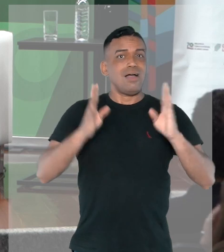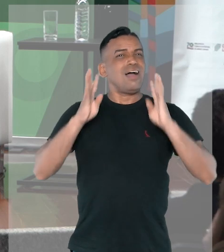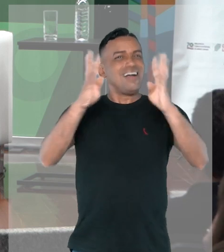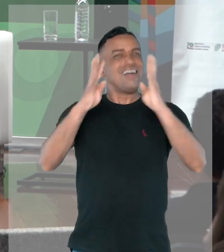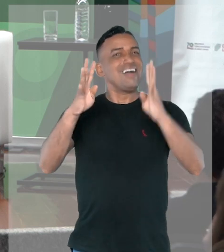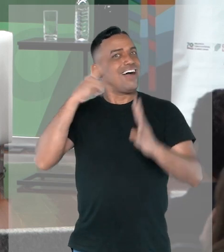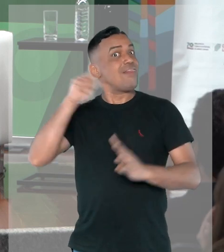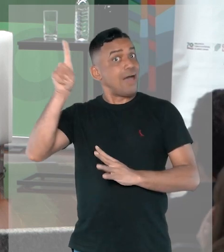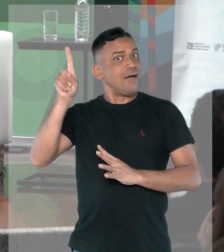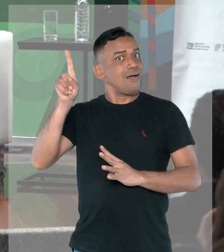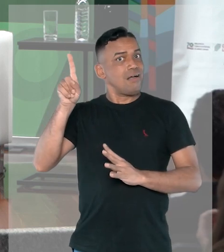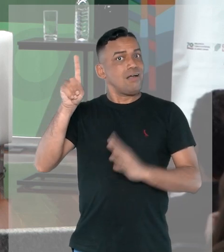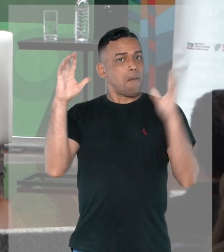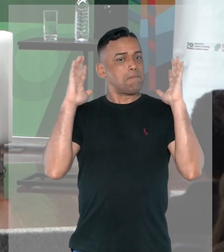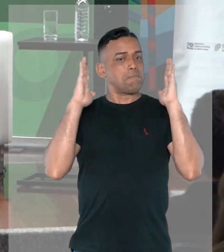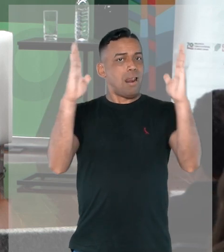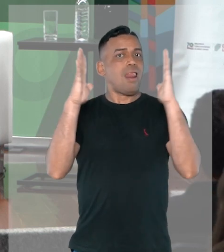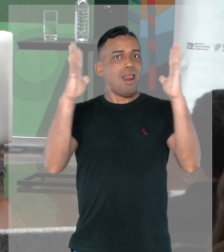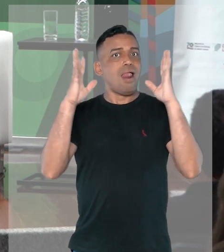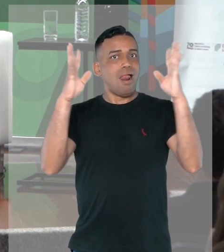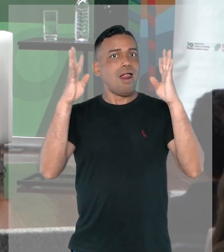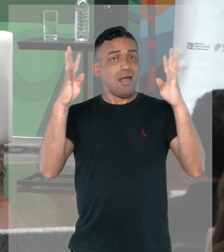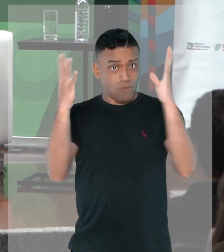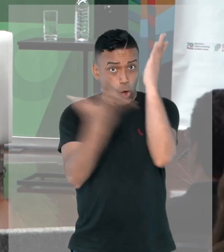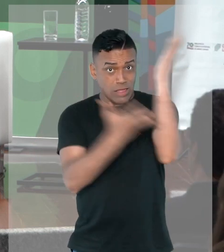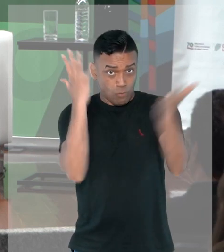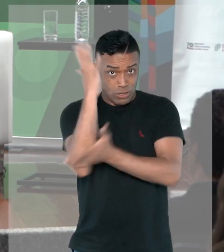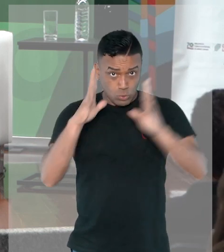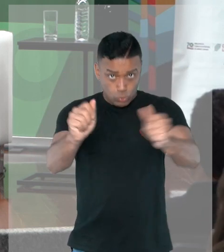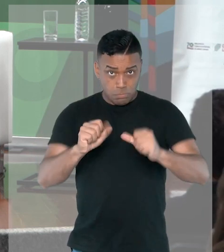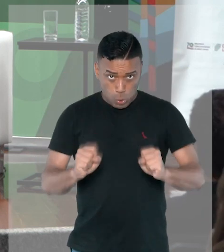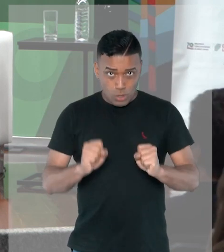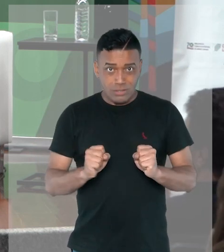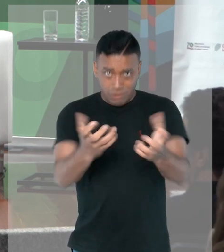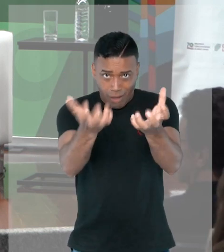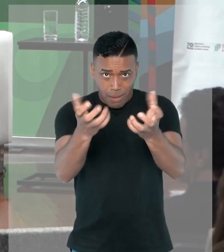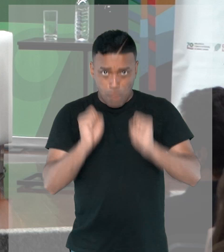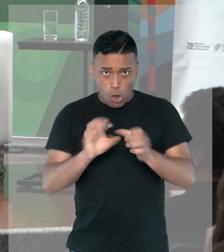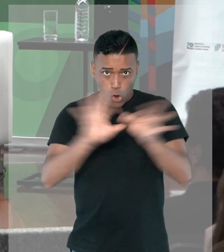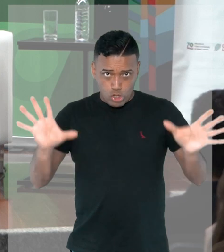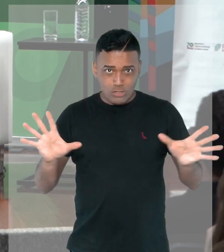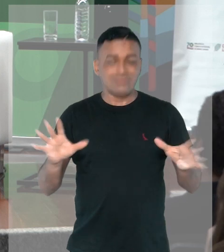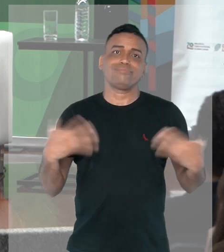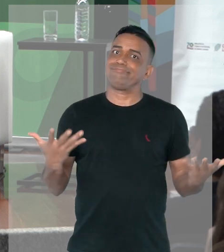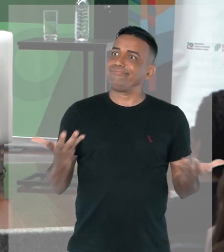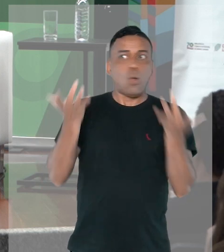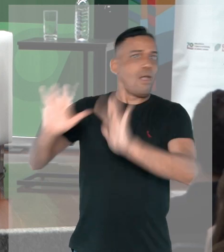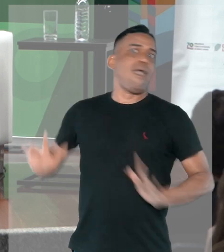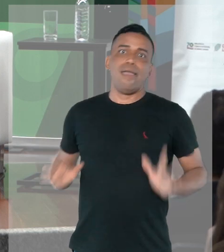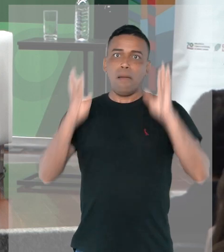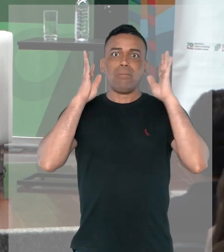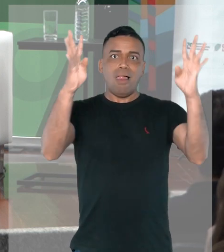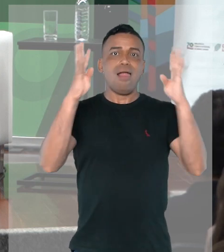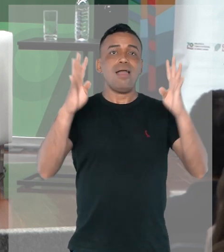das palmeiras imperiais que vocês têm aí? Vamos cortar. Vocês querem que corte? Não querem.